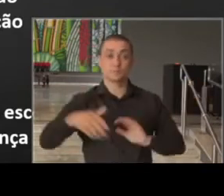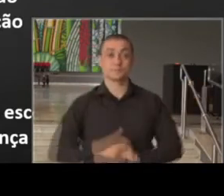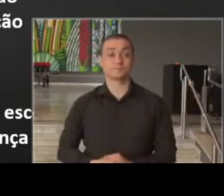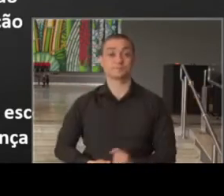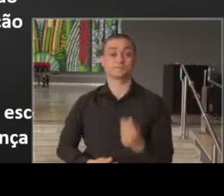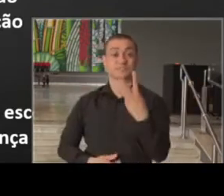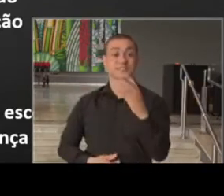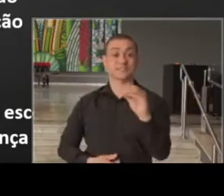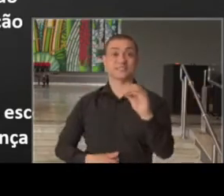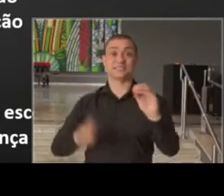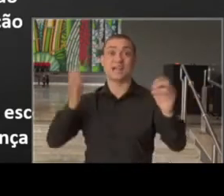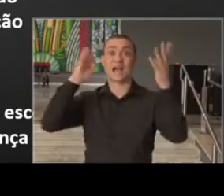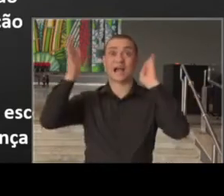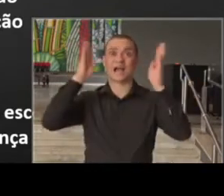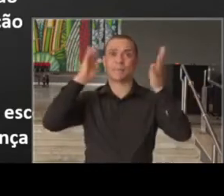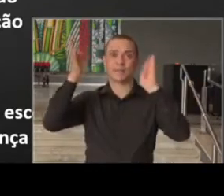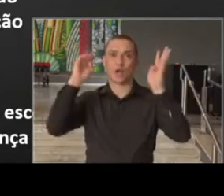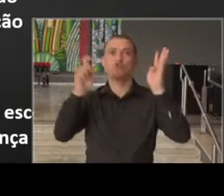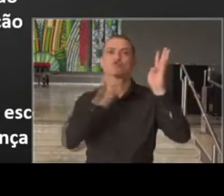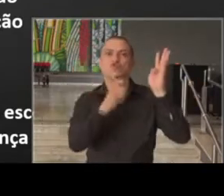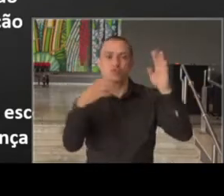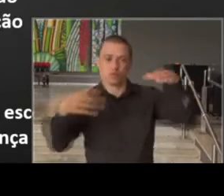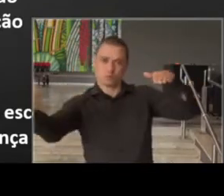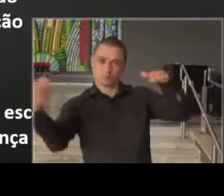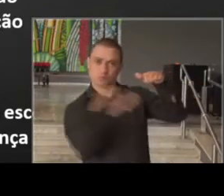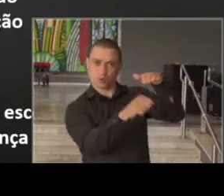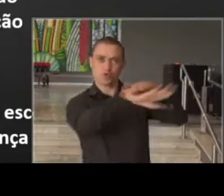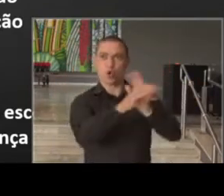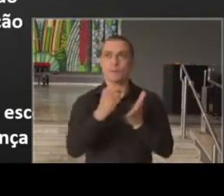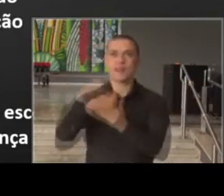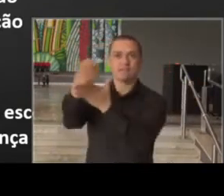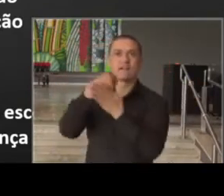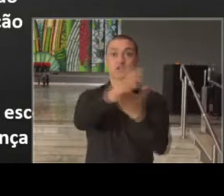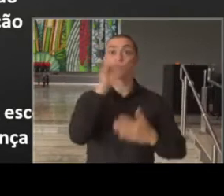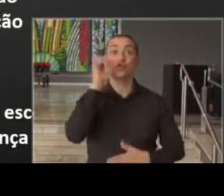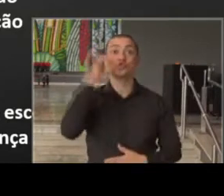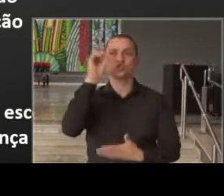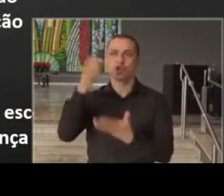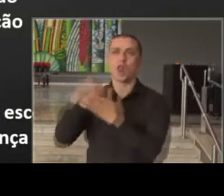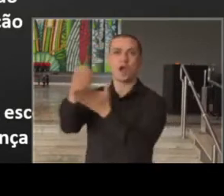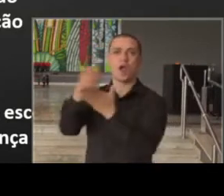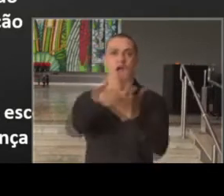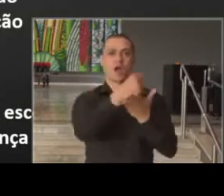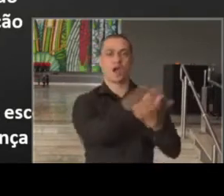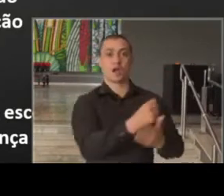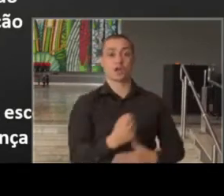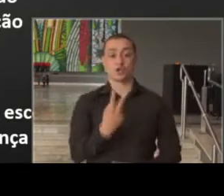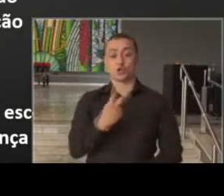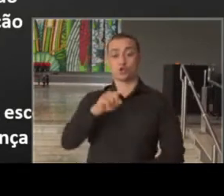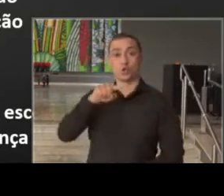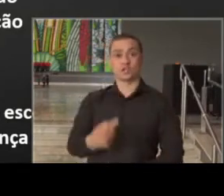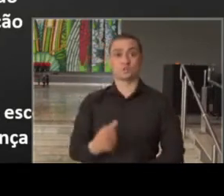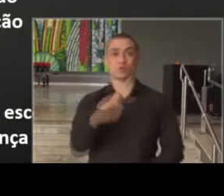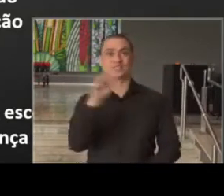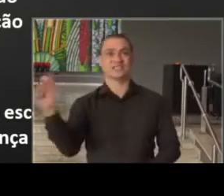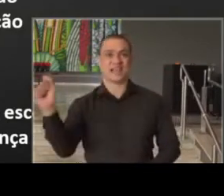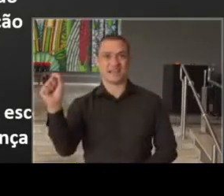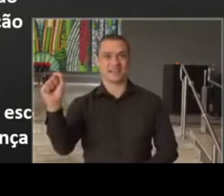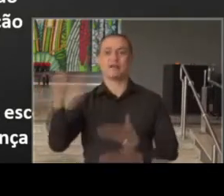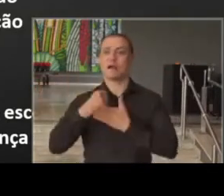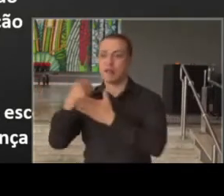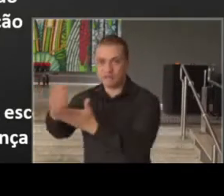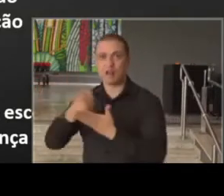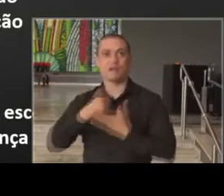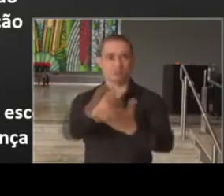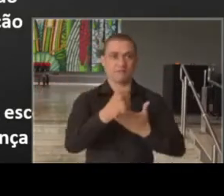30 caminhões refrigerados de distribuição diária, 2.100 viagens em todo o